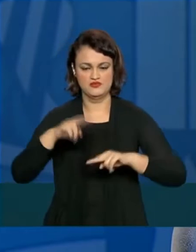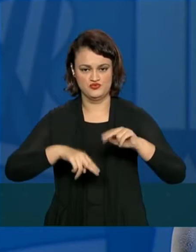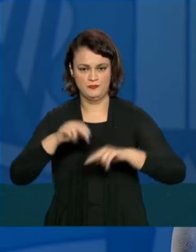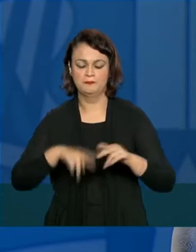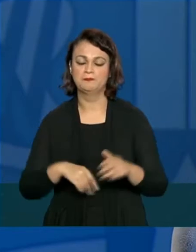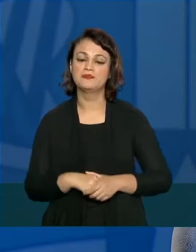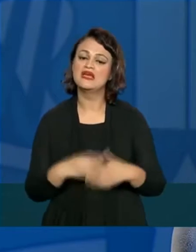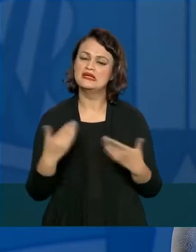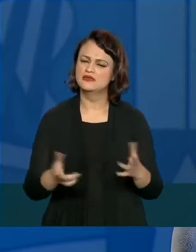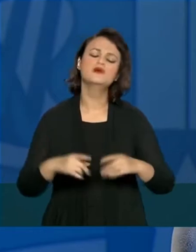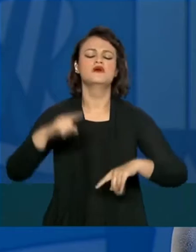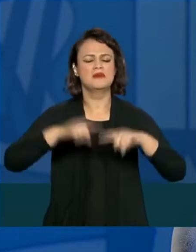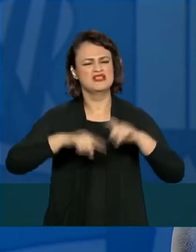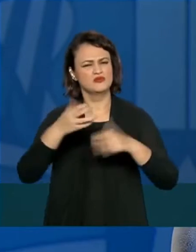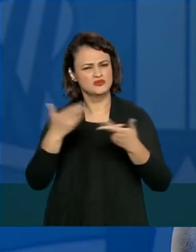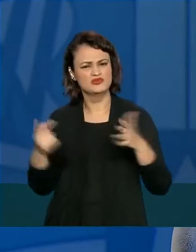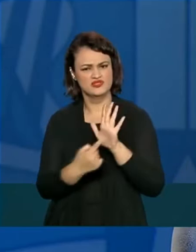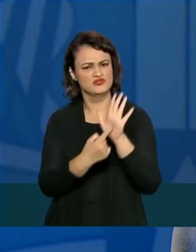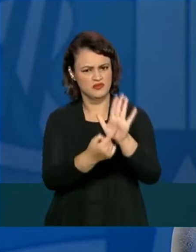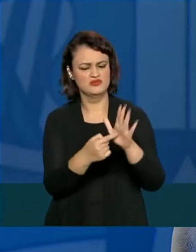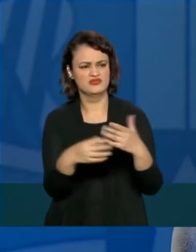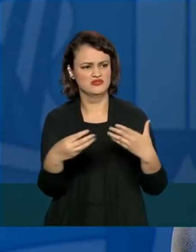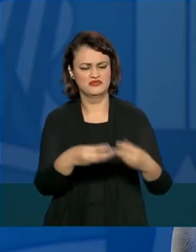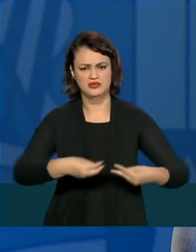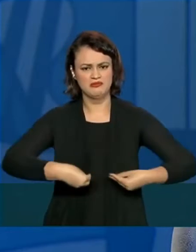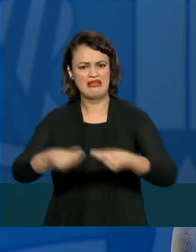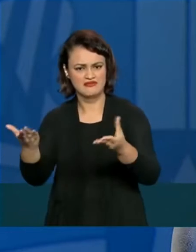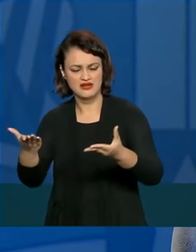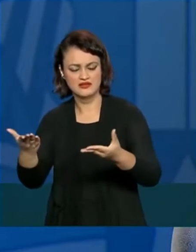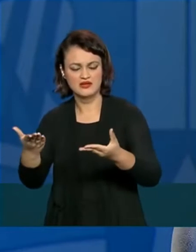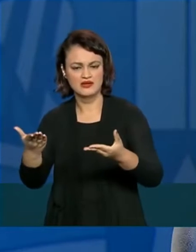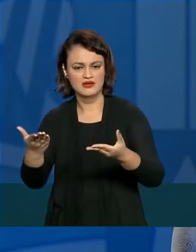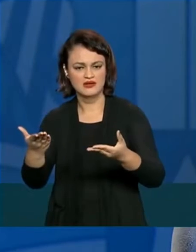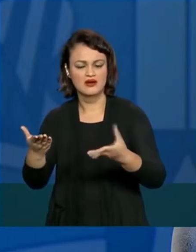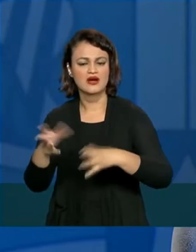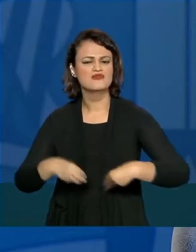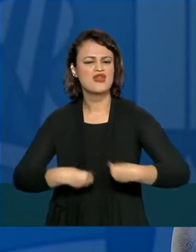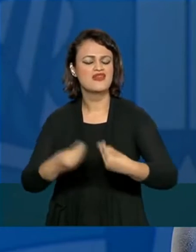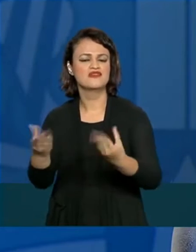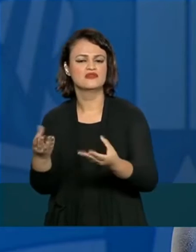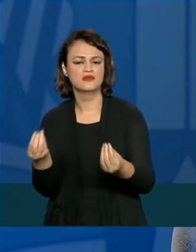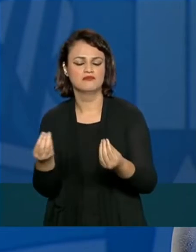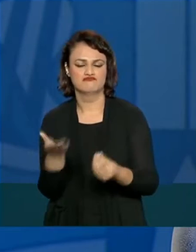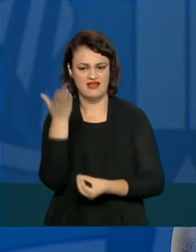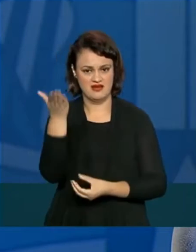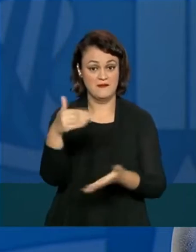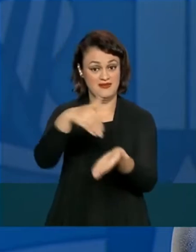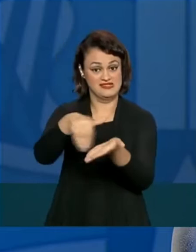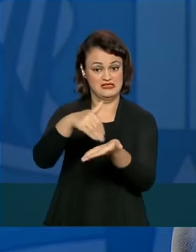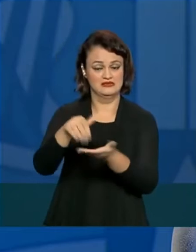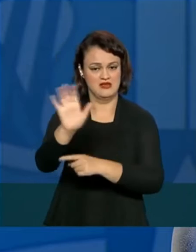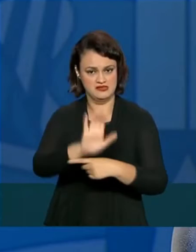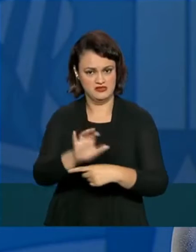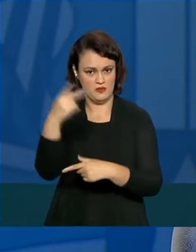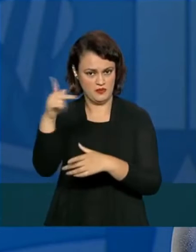distribuído nos diversos estados e municípios, eles são entregues, via de regra, para a Secretaria Estadual